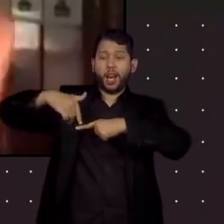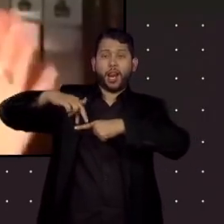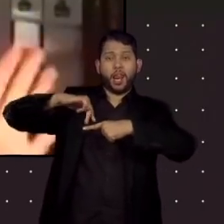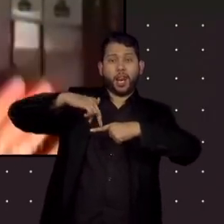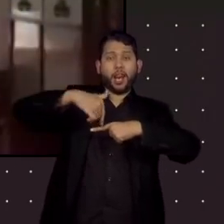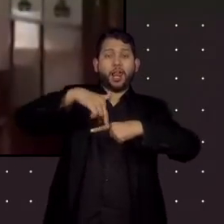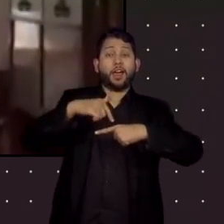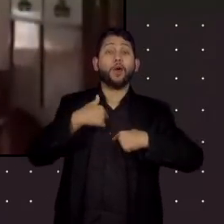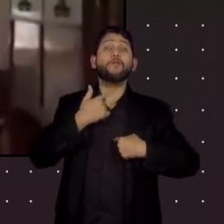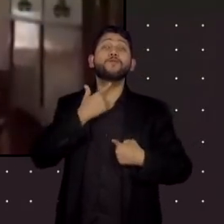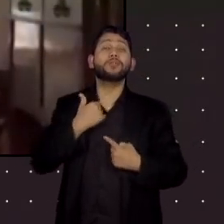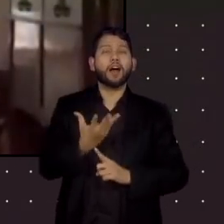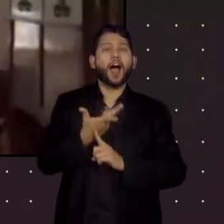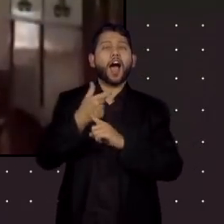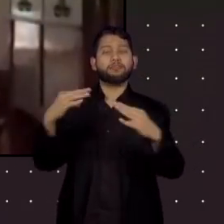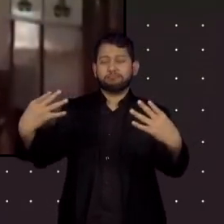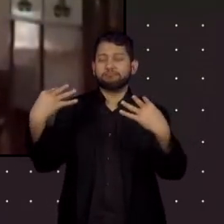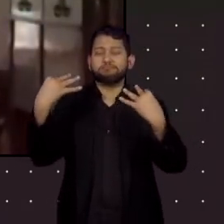artista.